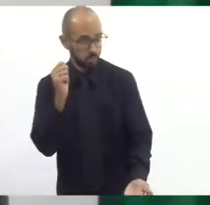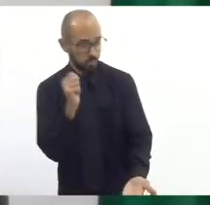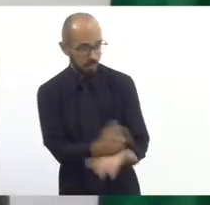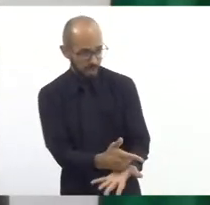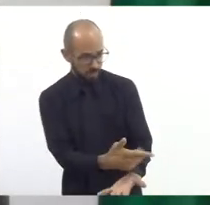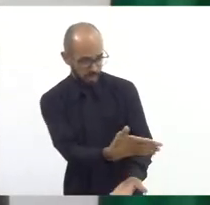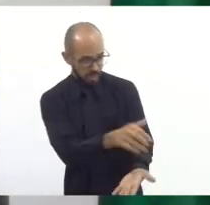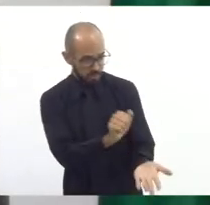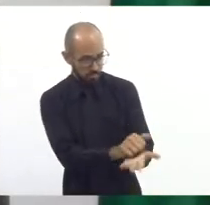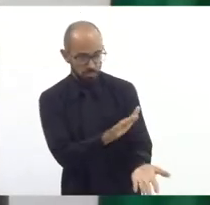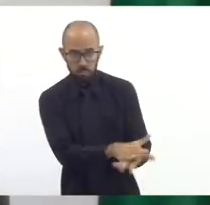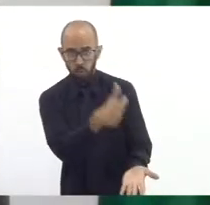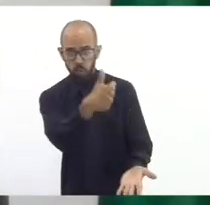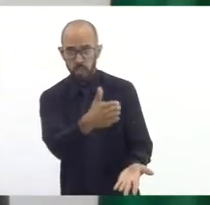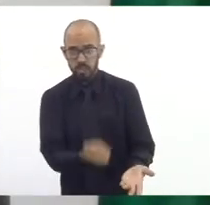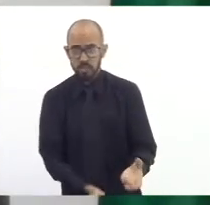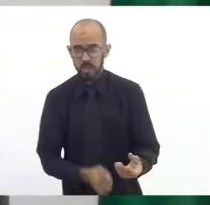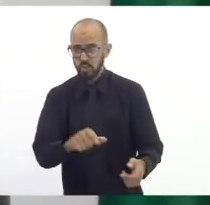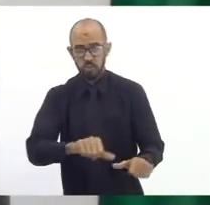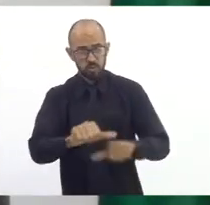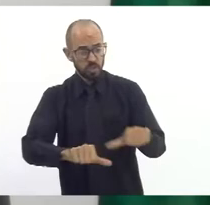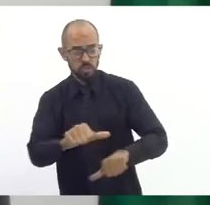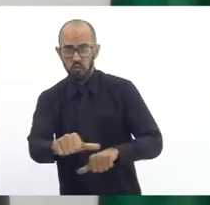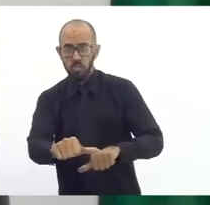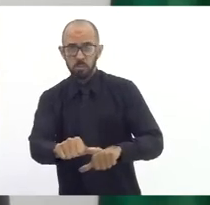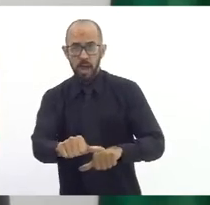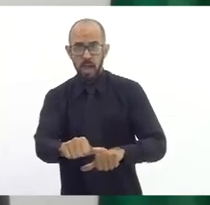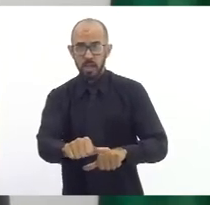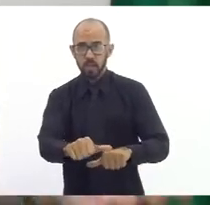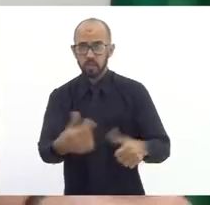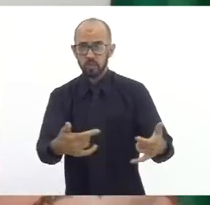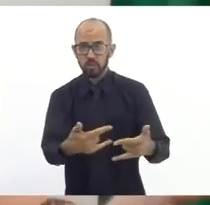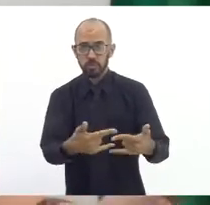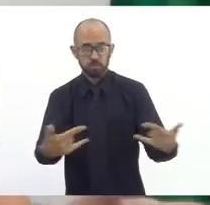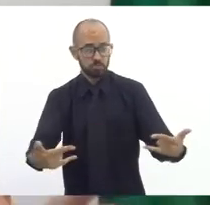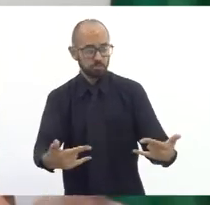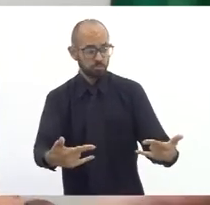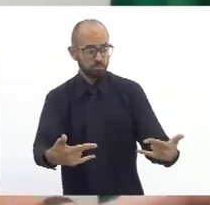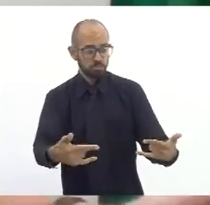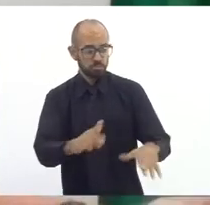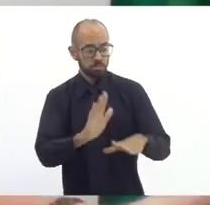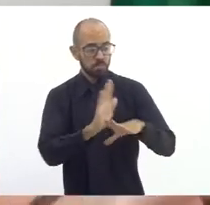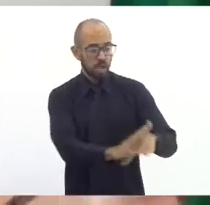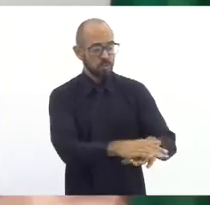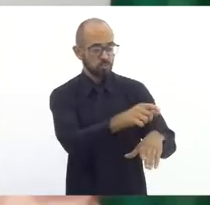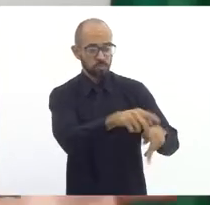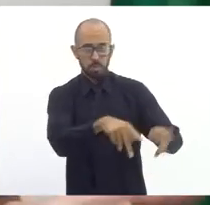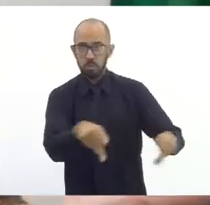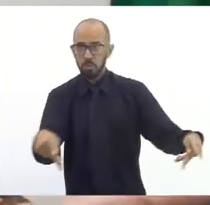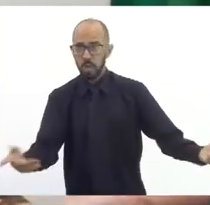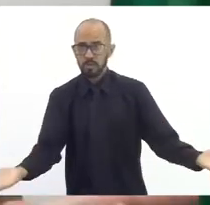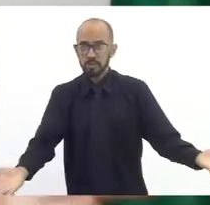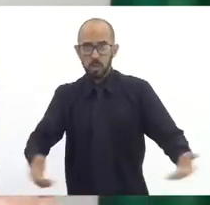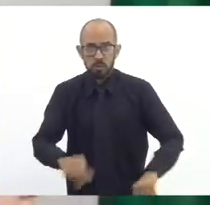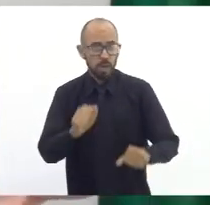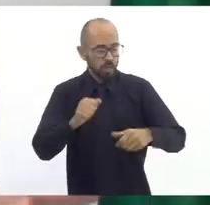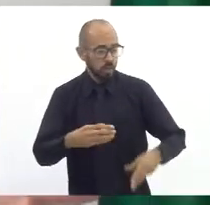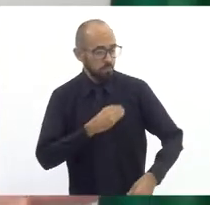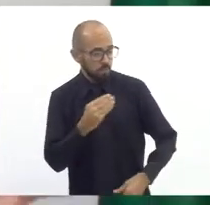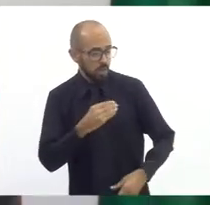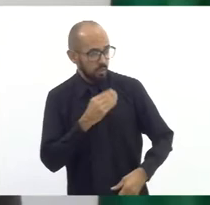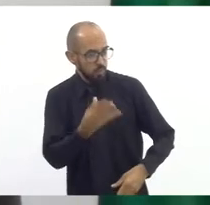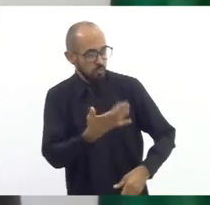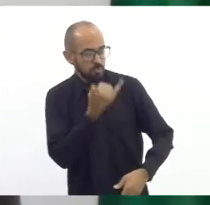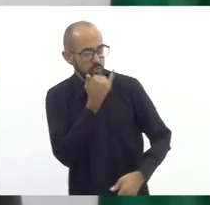multas seja convertida em bilhete livre para a população. Deputada, é assim... Para ter um benefício, vai me